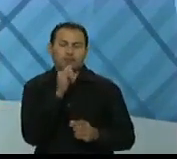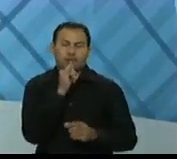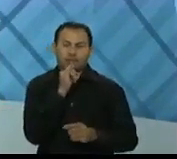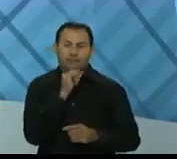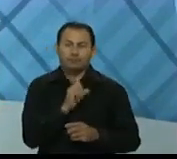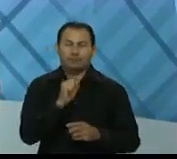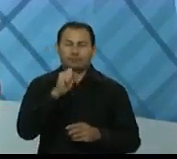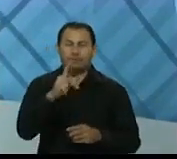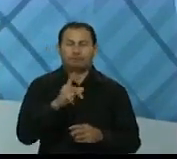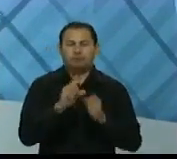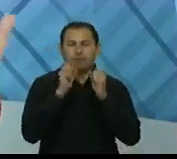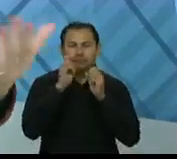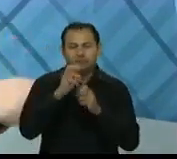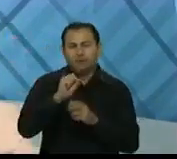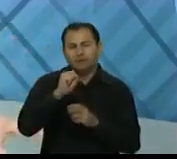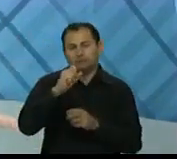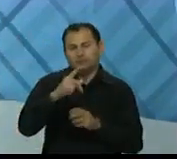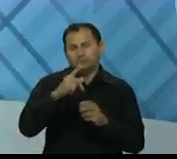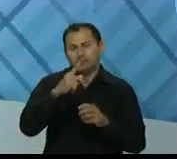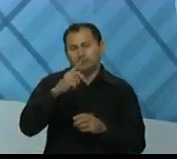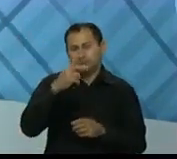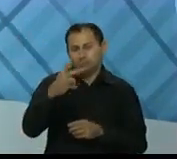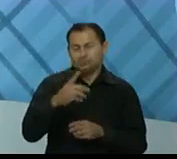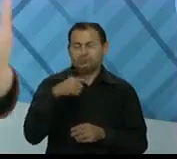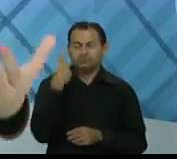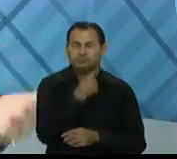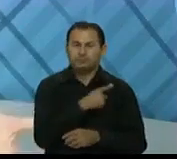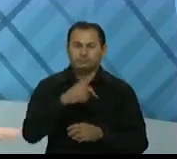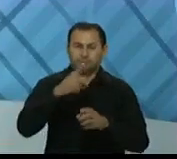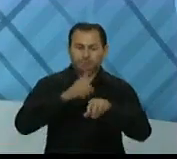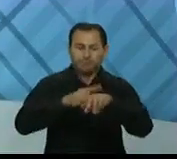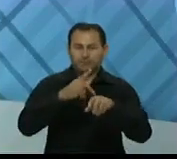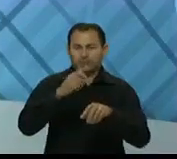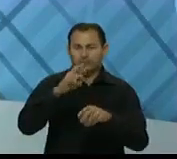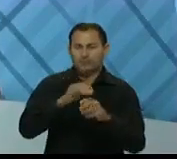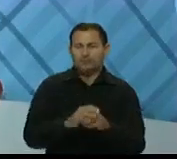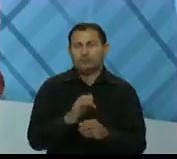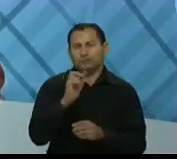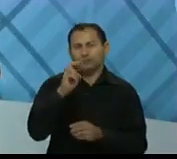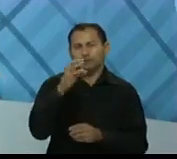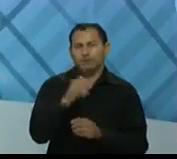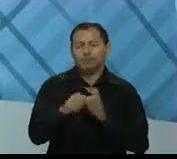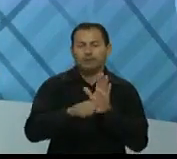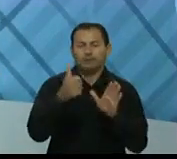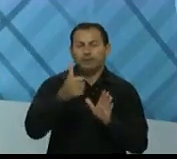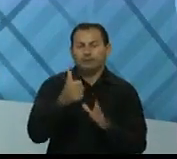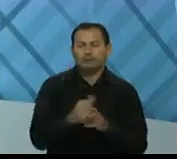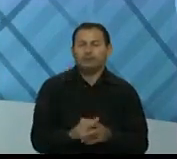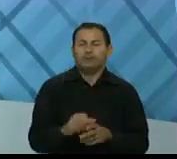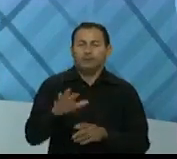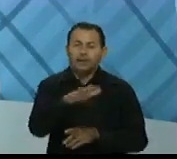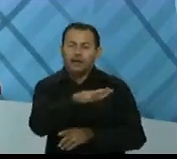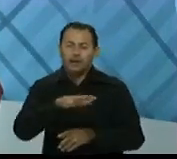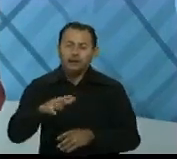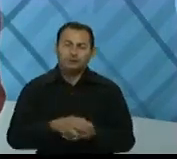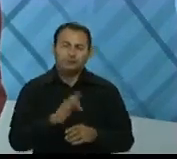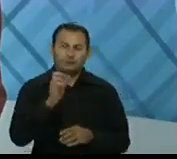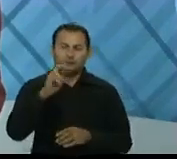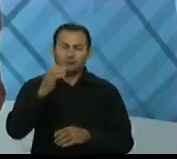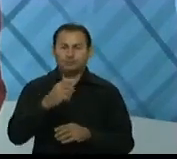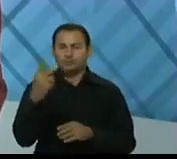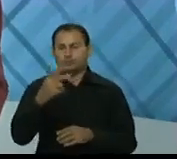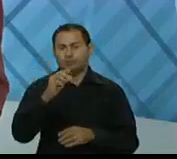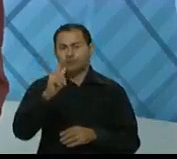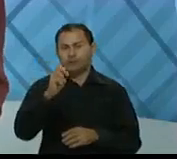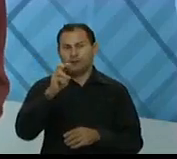dessa situação a gente pode ver na situação do problema 2. Nós tínhamos que o perímetro é uma função do primeiro grau, só que a área era uma função do